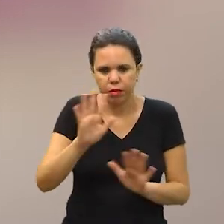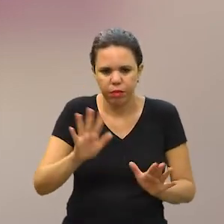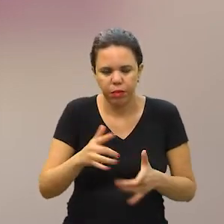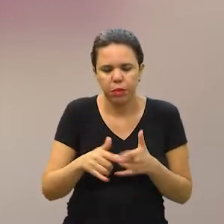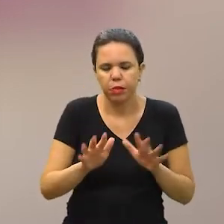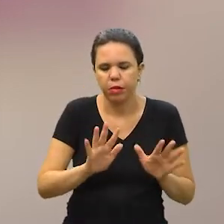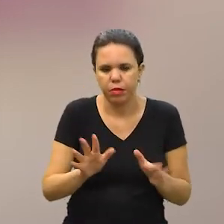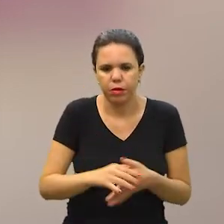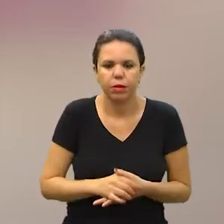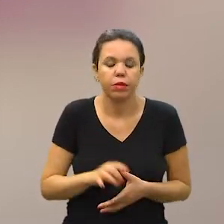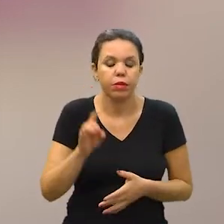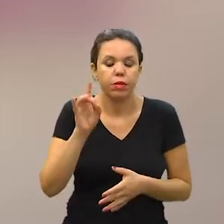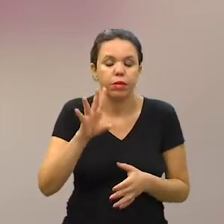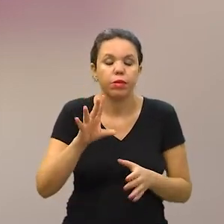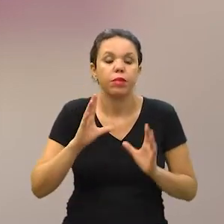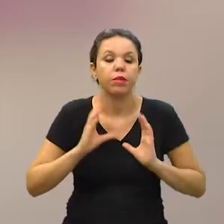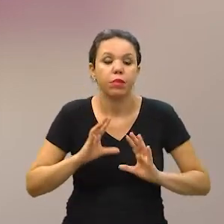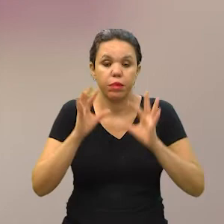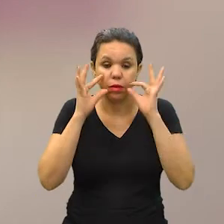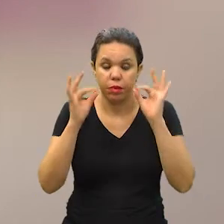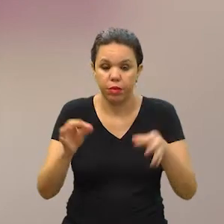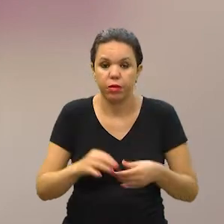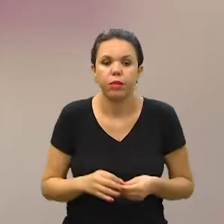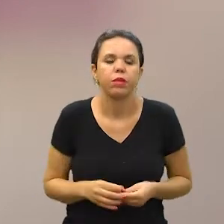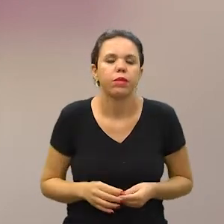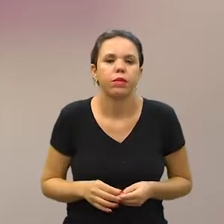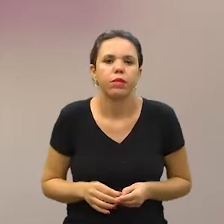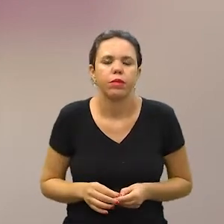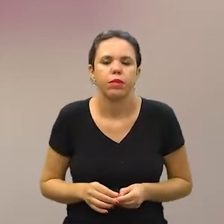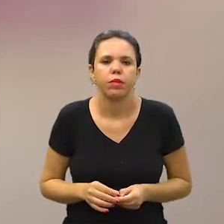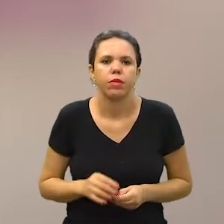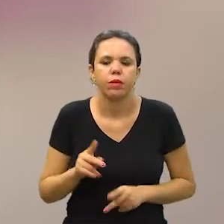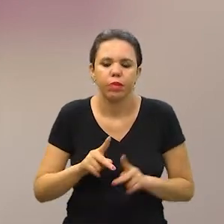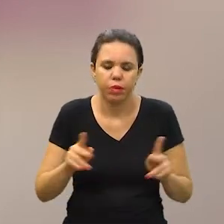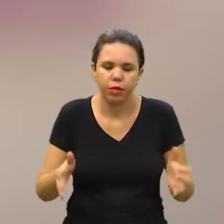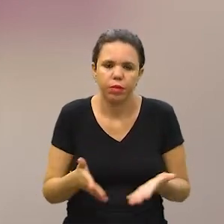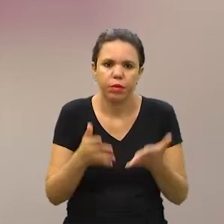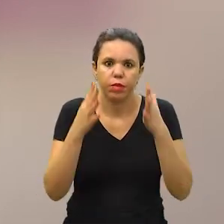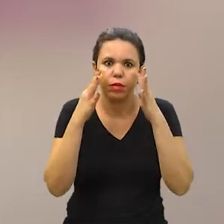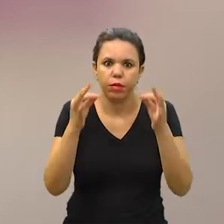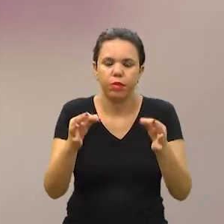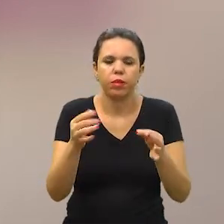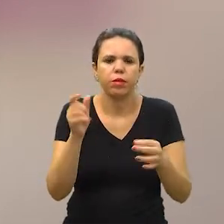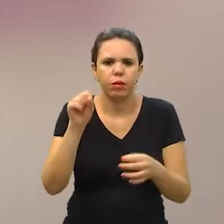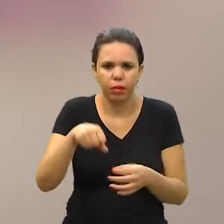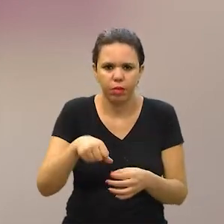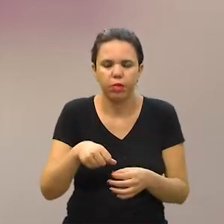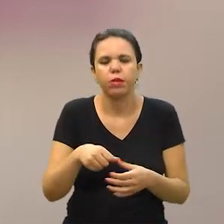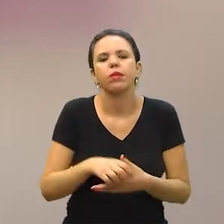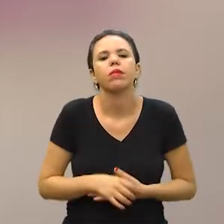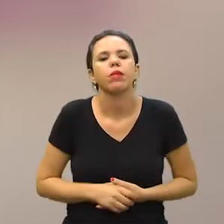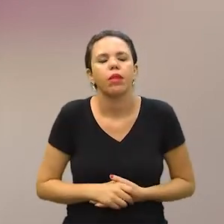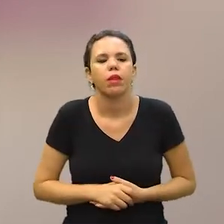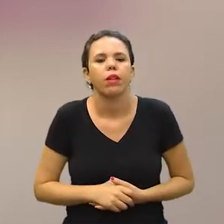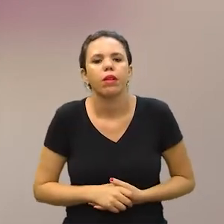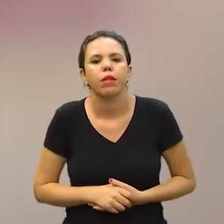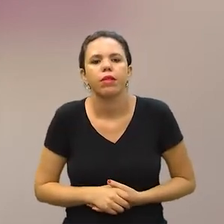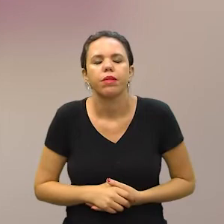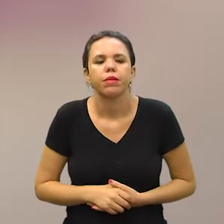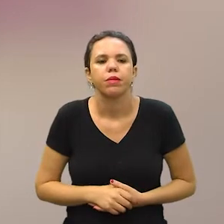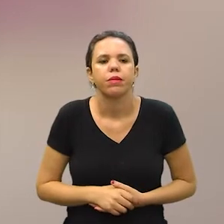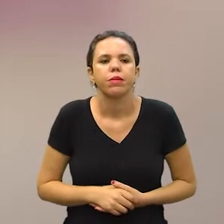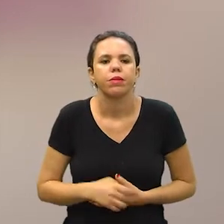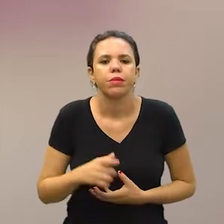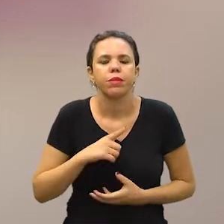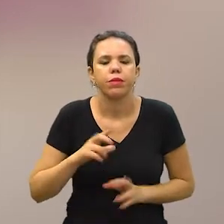geral. A questão é mais relacionada à atenção. Então, se você tem um hiperestímulo, sim, eles conseguem se manter atentos, né?